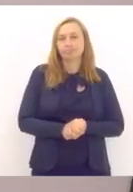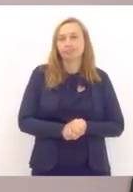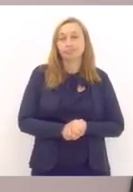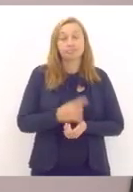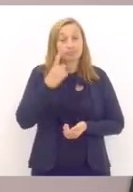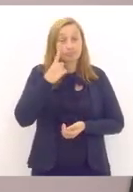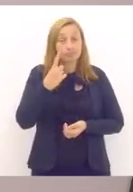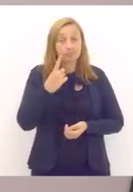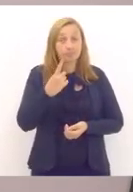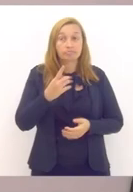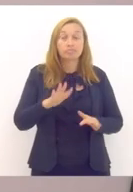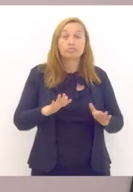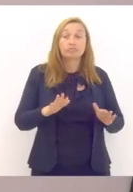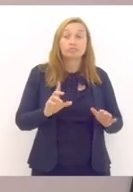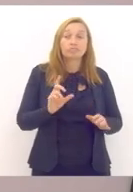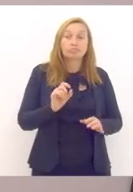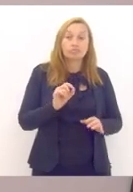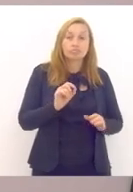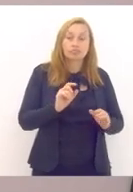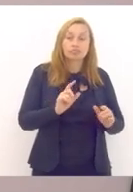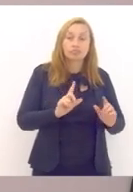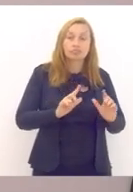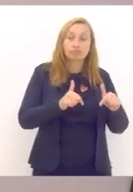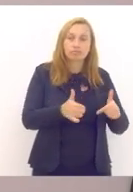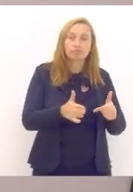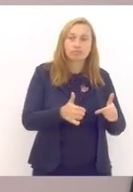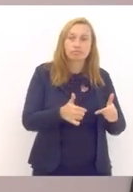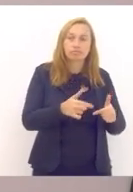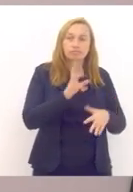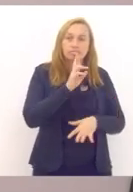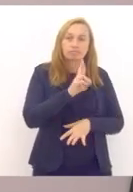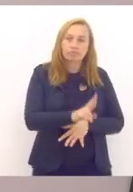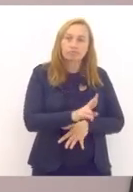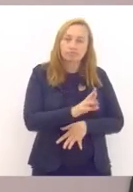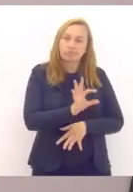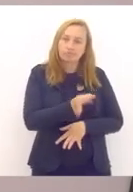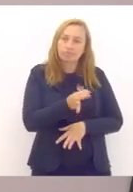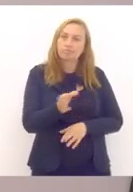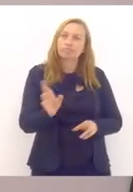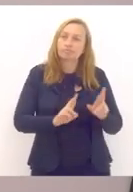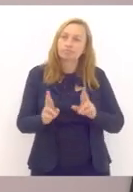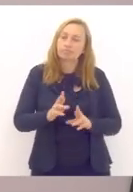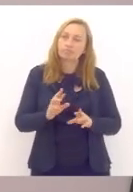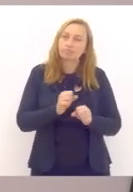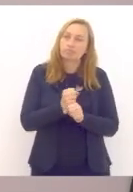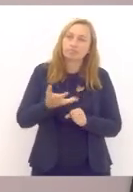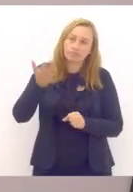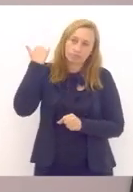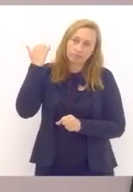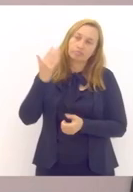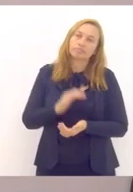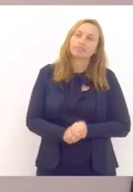manter ele alto. Mas, dando resposta... pelo menos com relação ao passado,